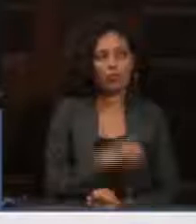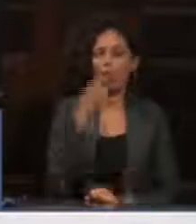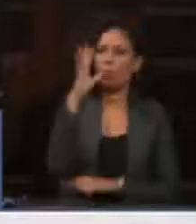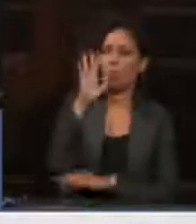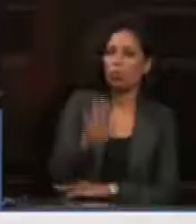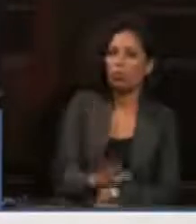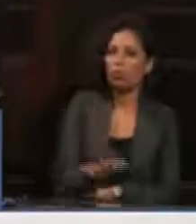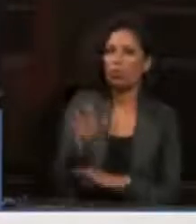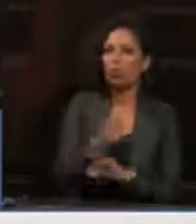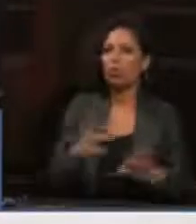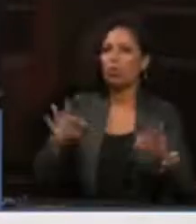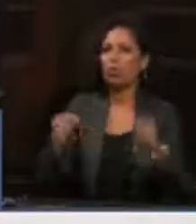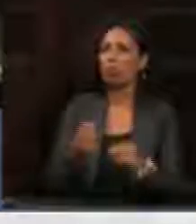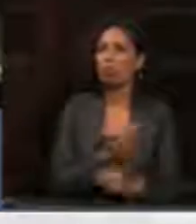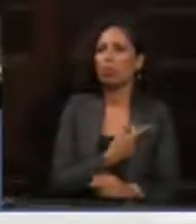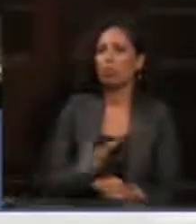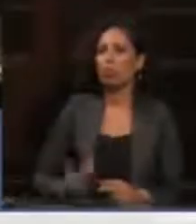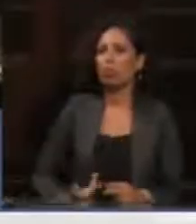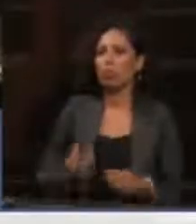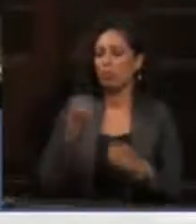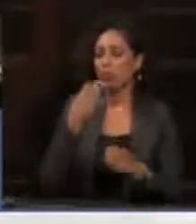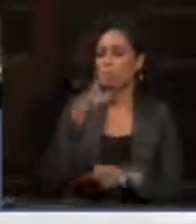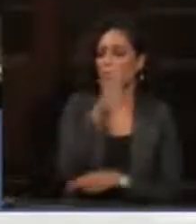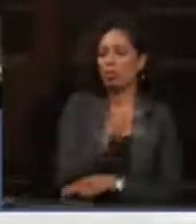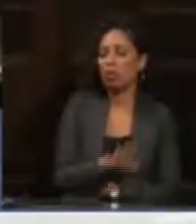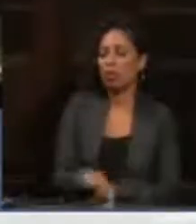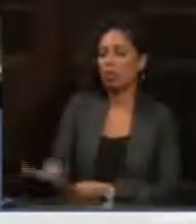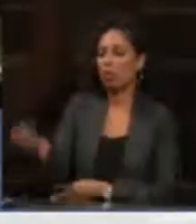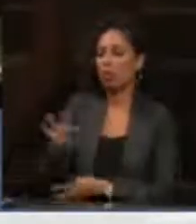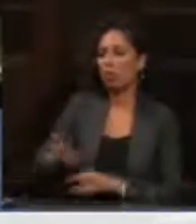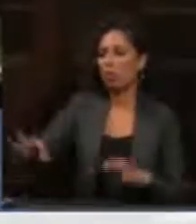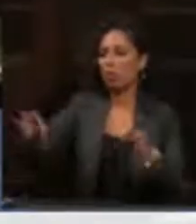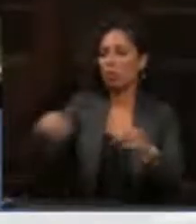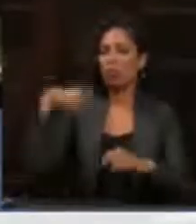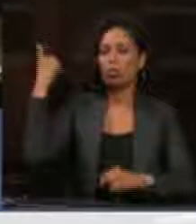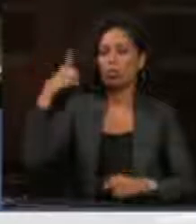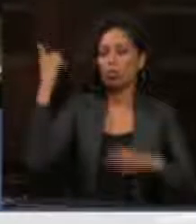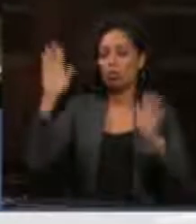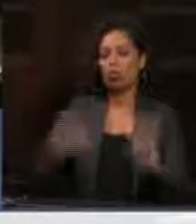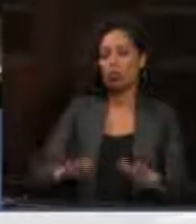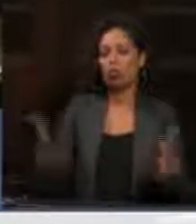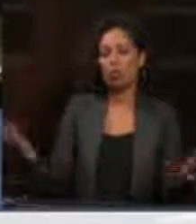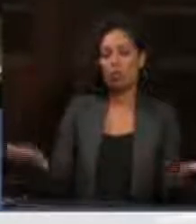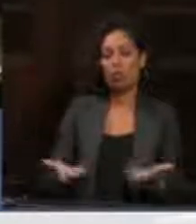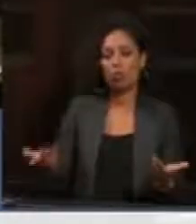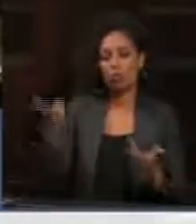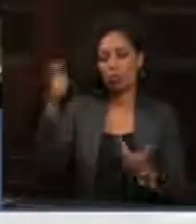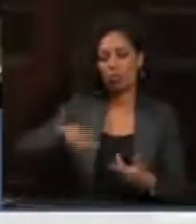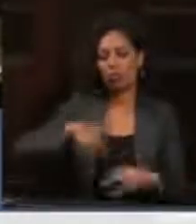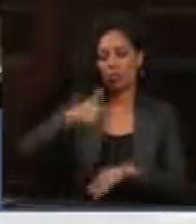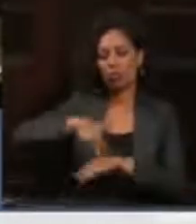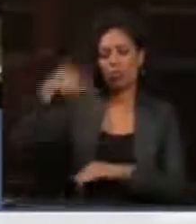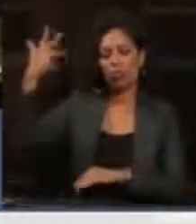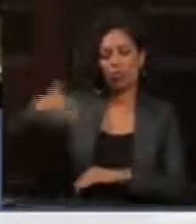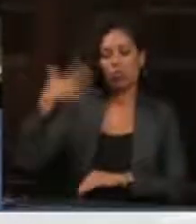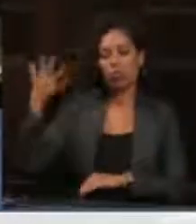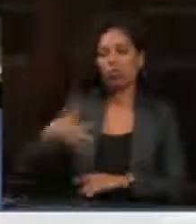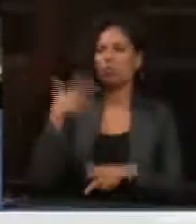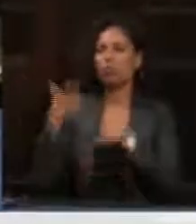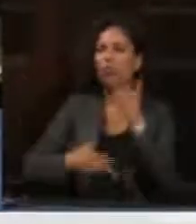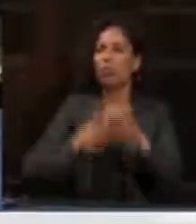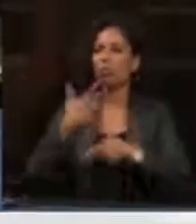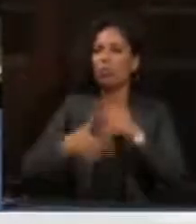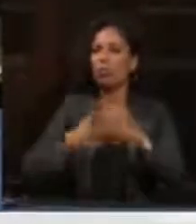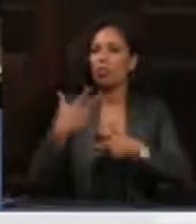Boa tarde, senhora presidenta. Boa tarde, senhoras e senhores deputados e deputadas. Mais uma vez, boa tarde à nossa